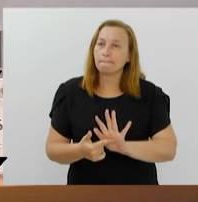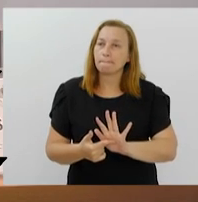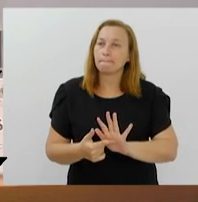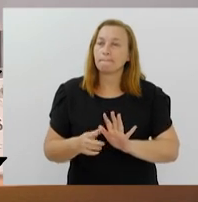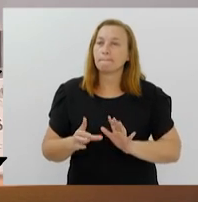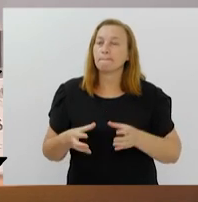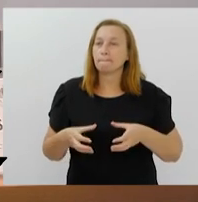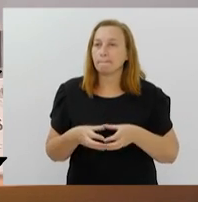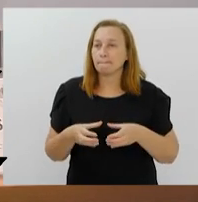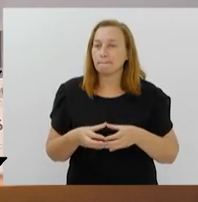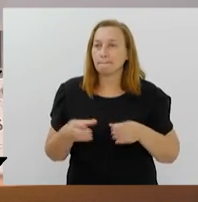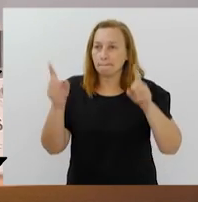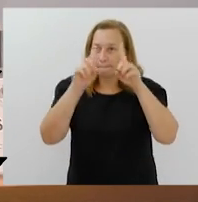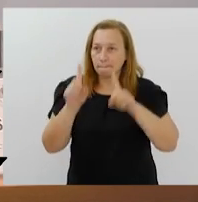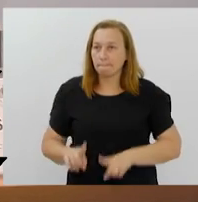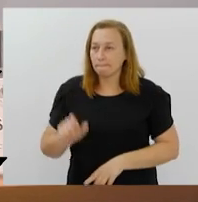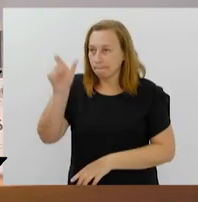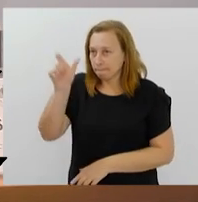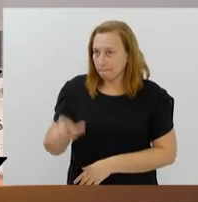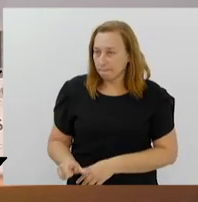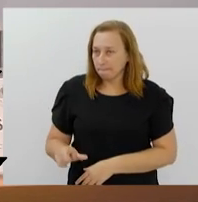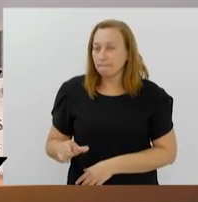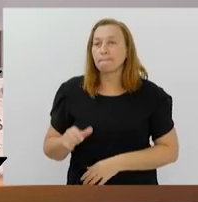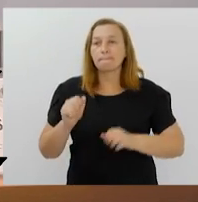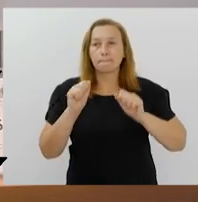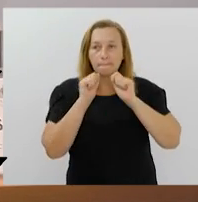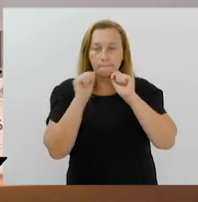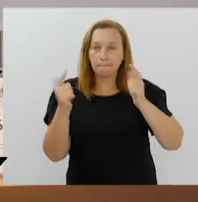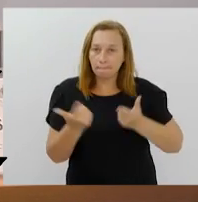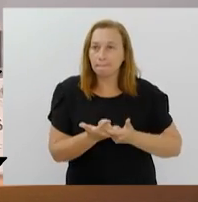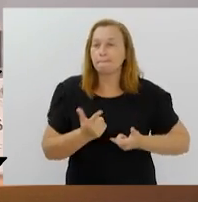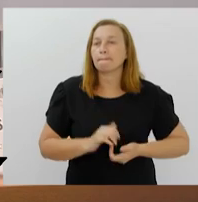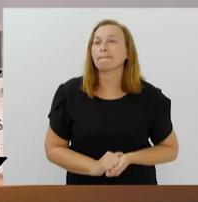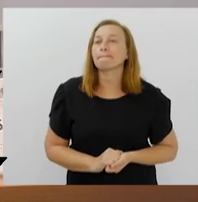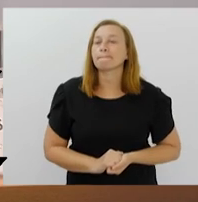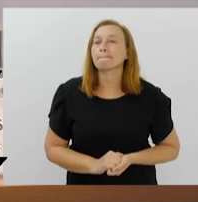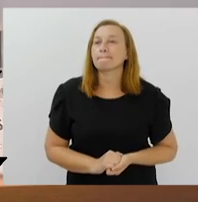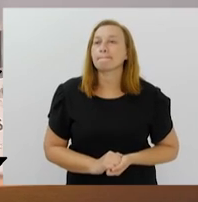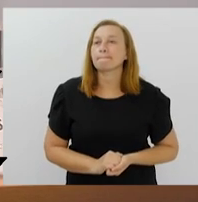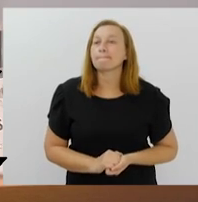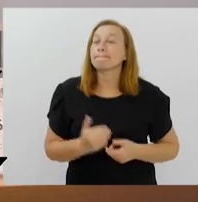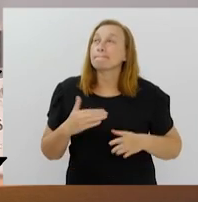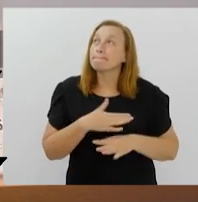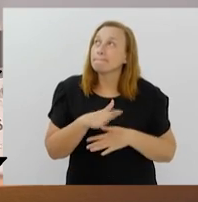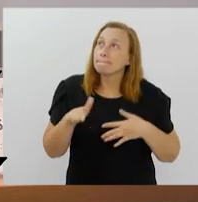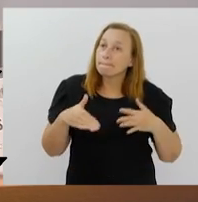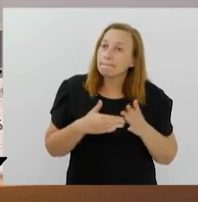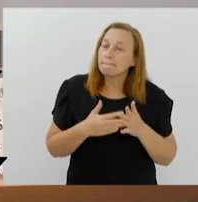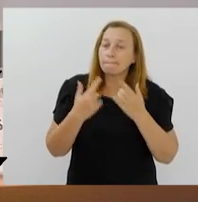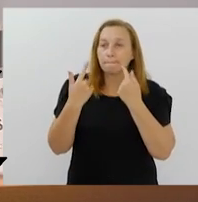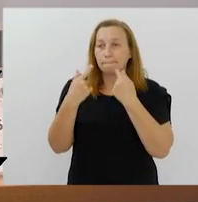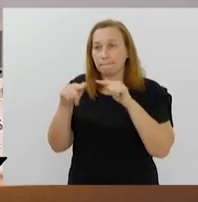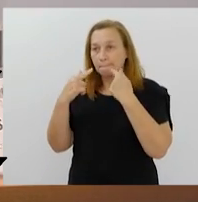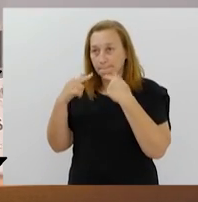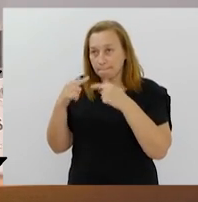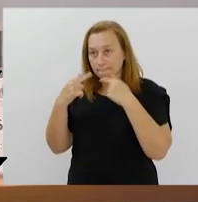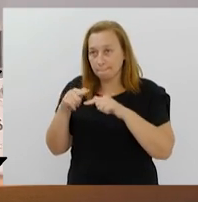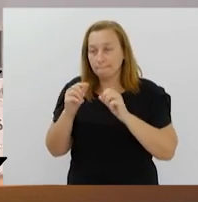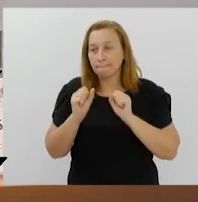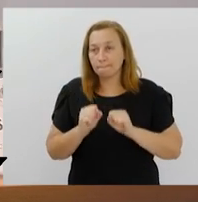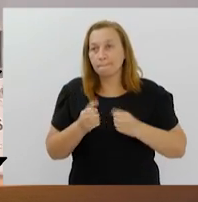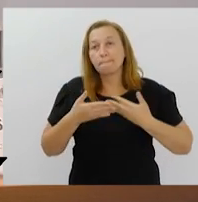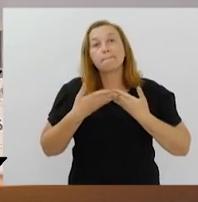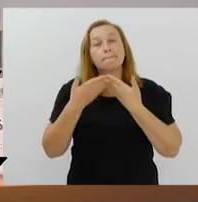deficiência da pessoa com deficiência daqui dessa casa tá para que todas as reclamações possam ser